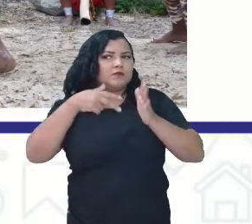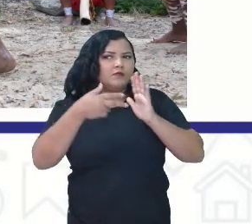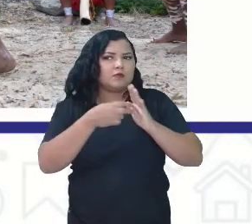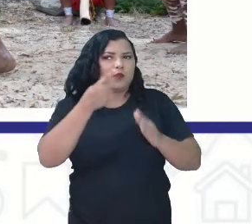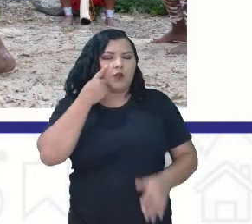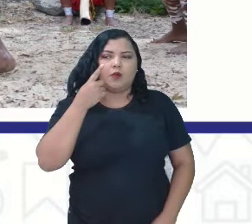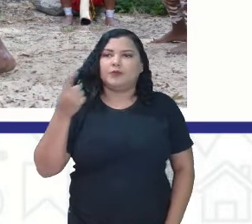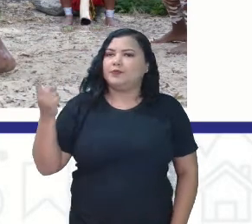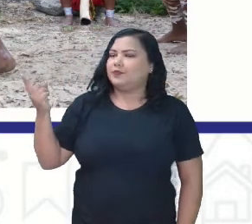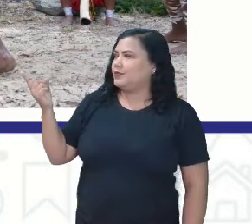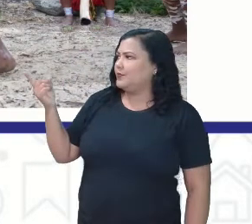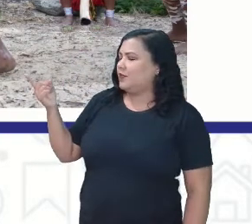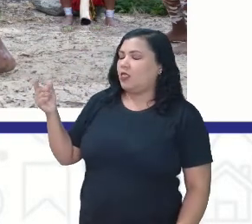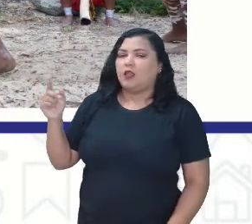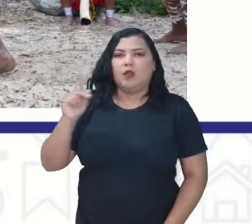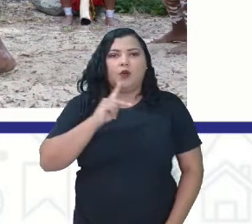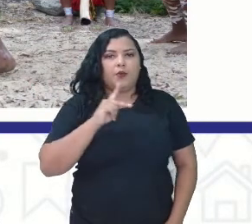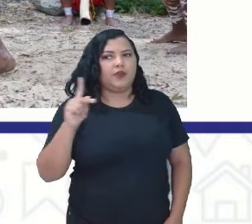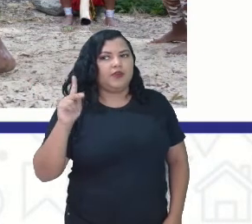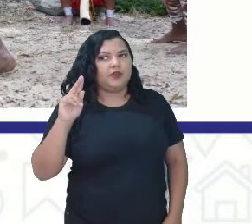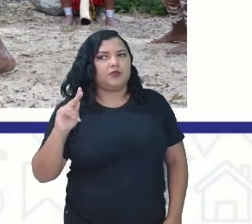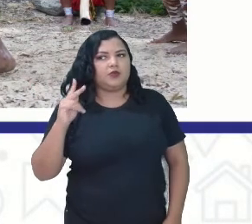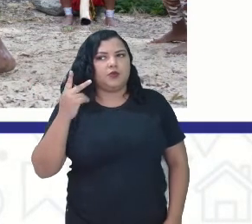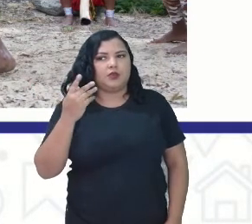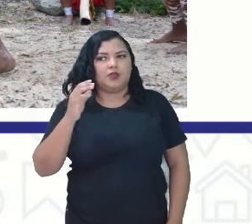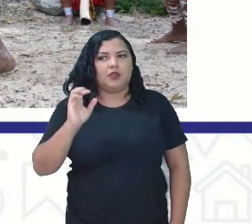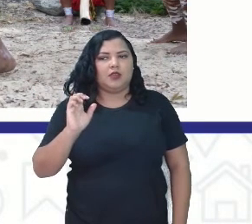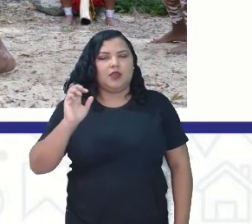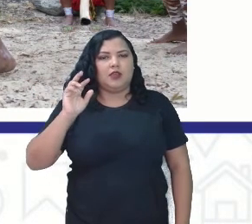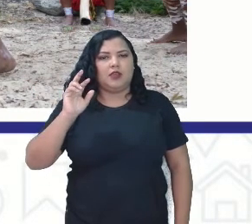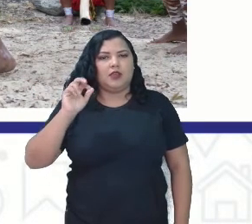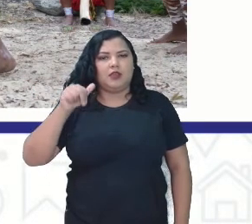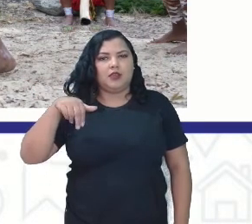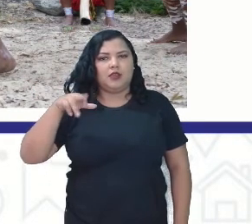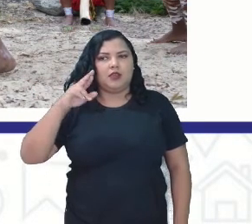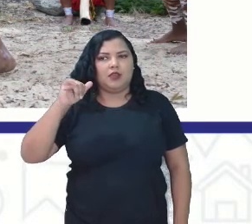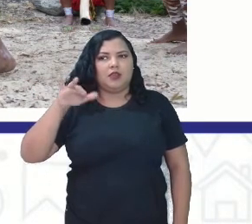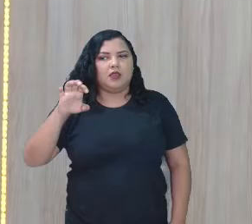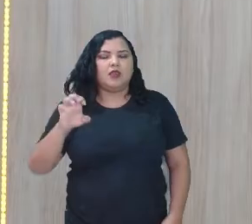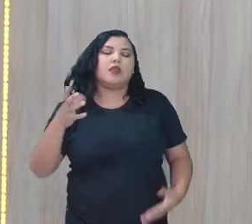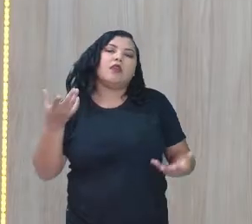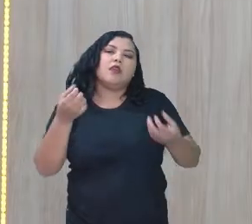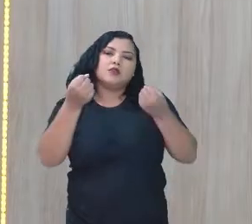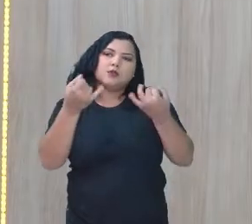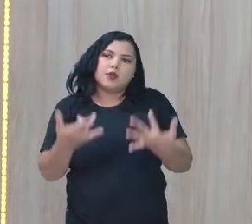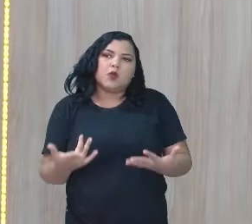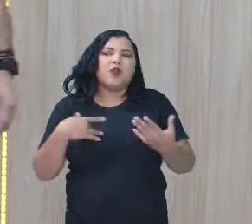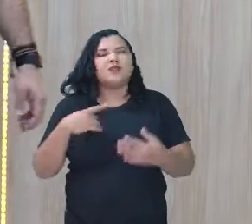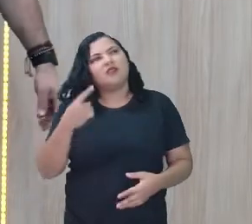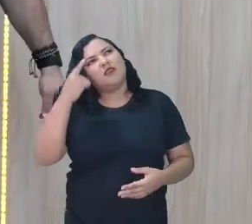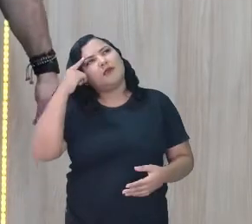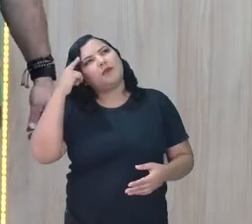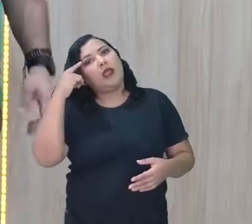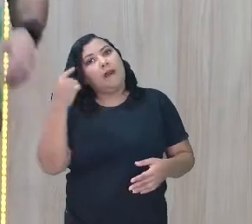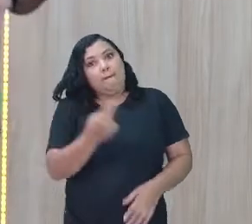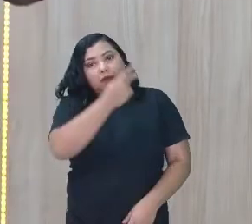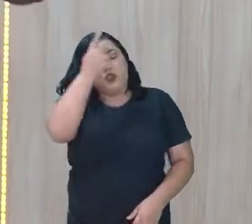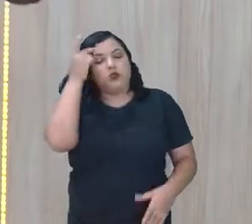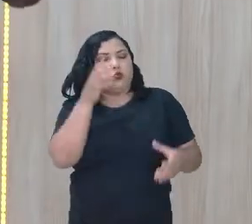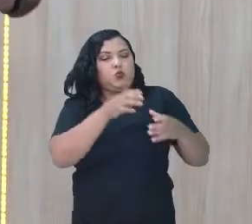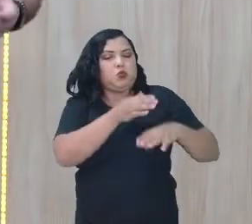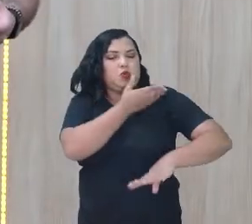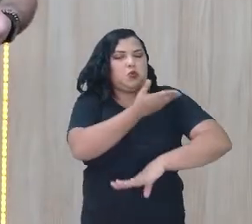Então, o professor Henrique, ele também já trouxe essa ideia, né, do nós civilizados, né, contra os incivilizados, que é aquela ideia.